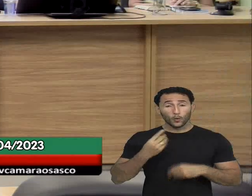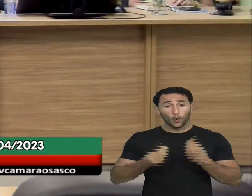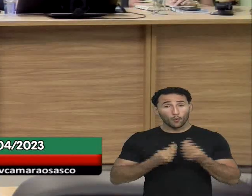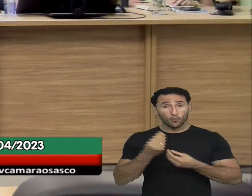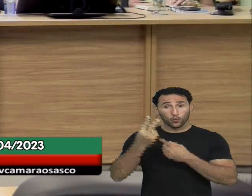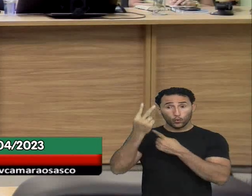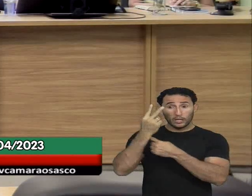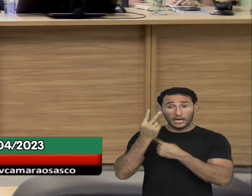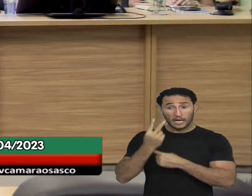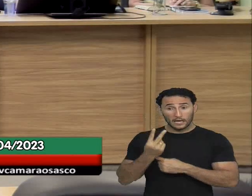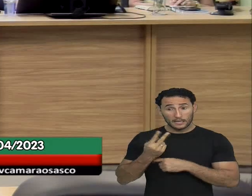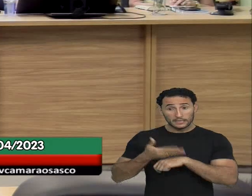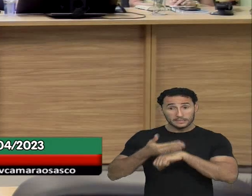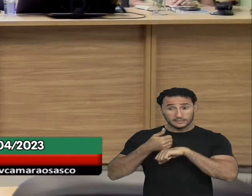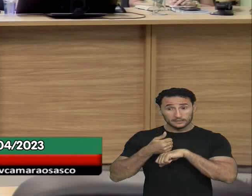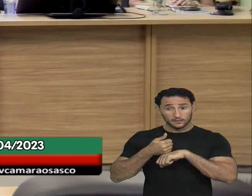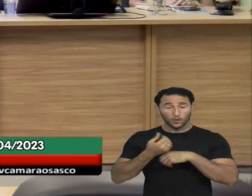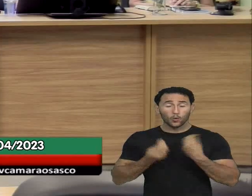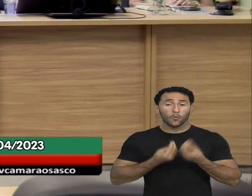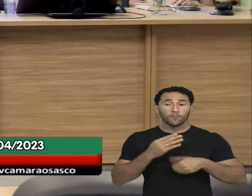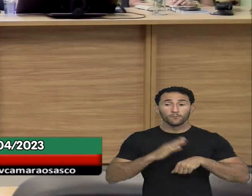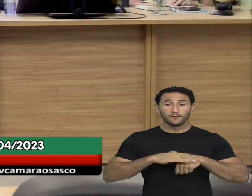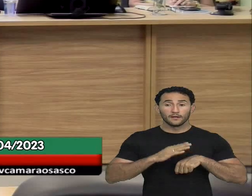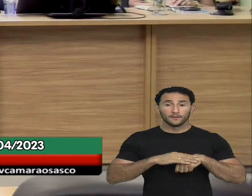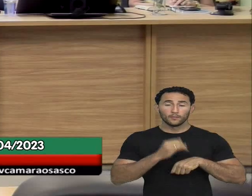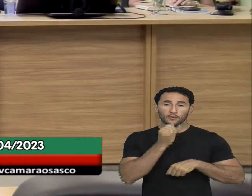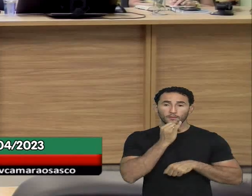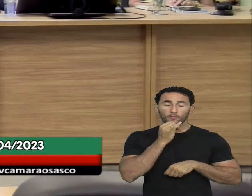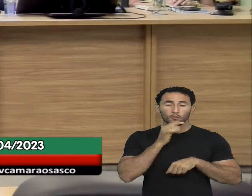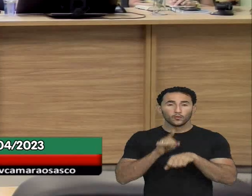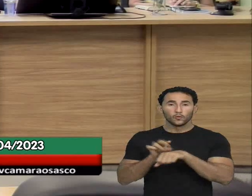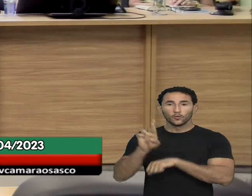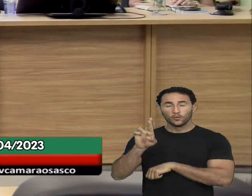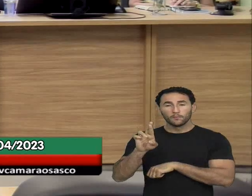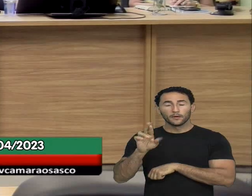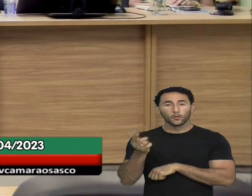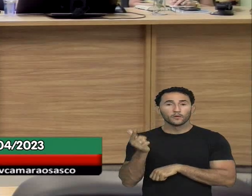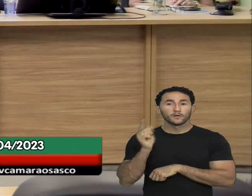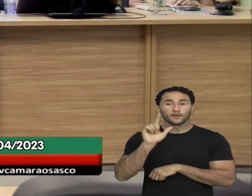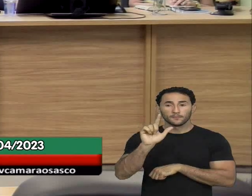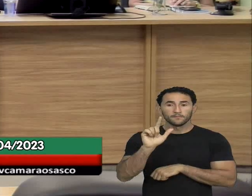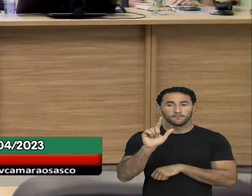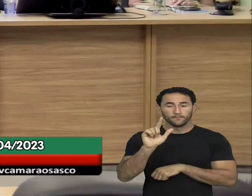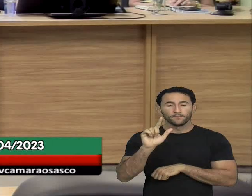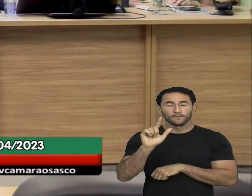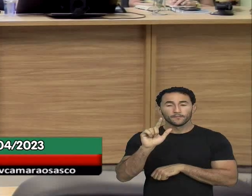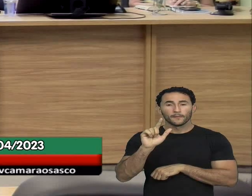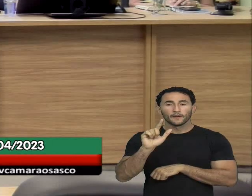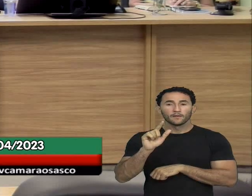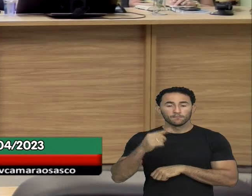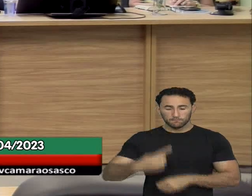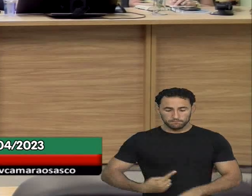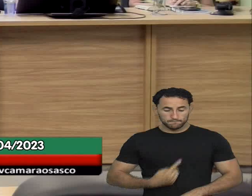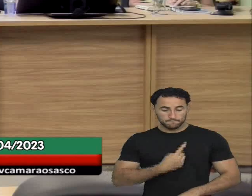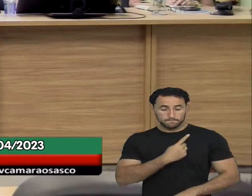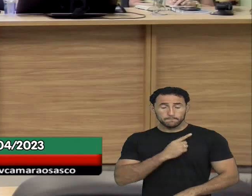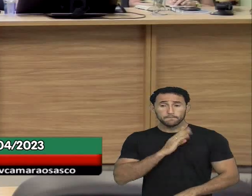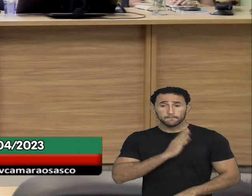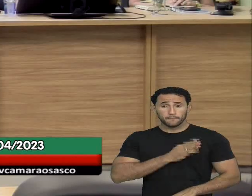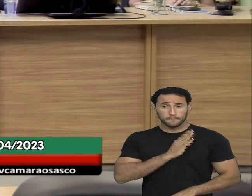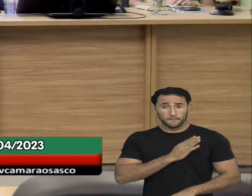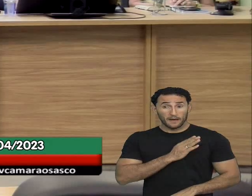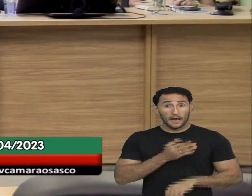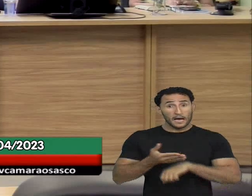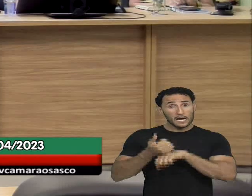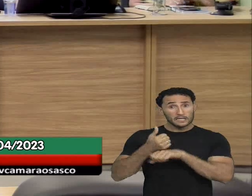prevenção. E como faz, doutor, para chegar até o cateterismo, né? Passa por um